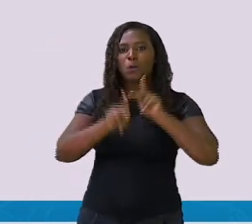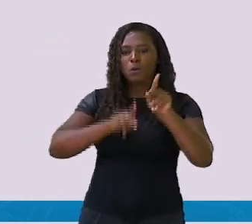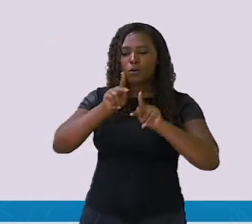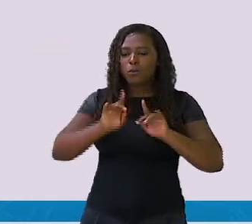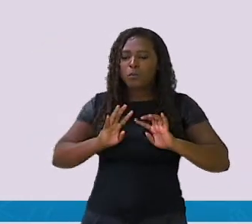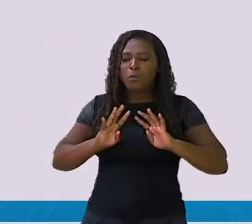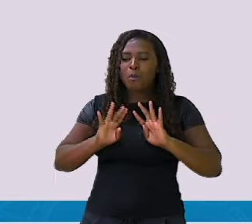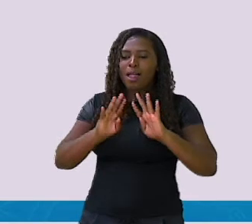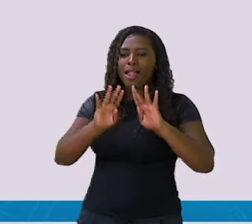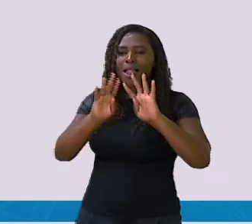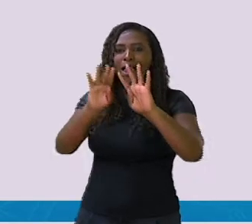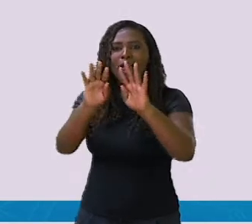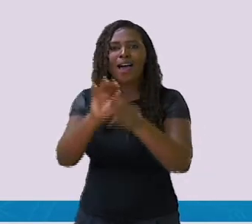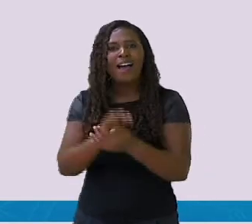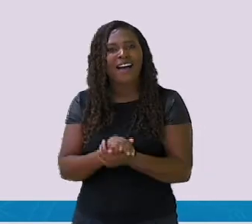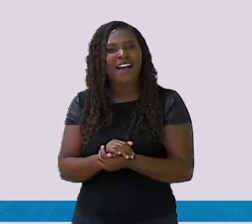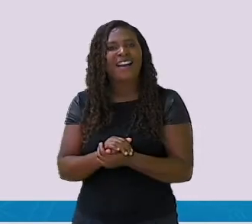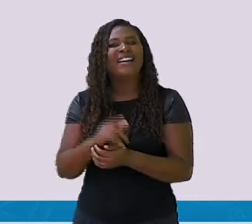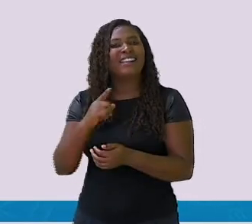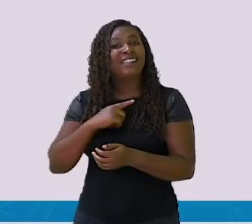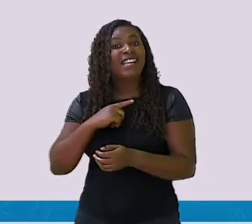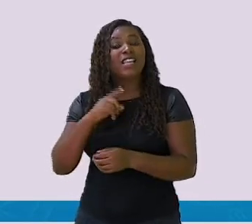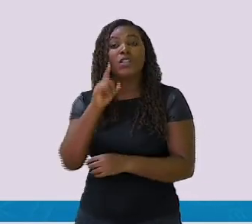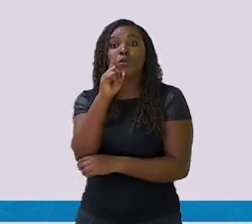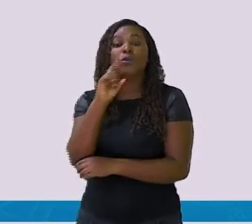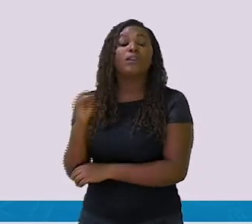hoje é o Museu do Louvre, que em